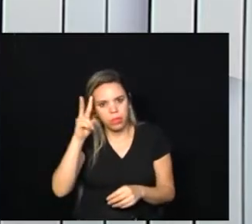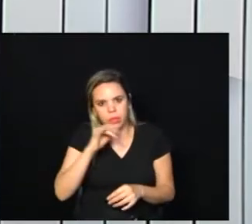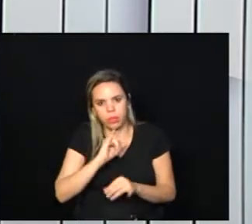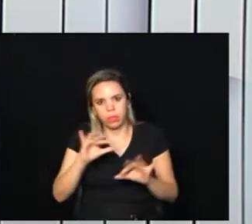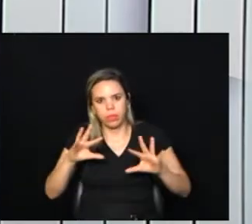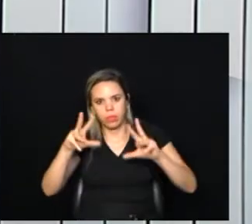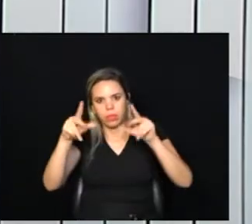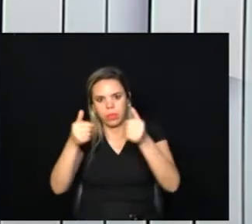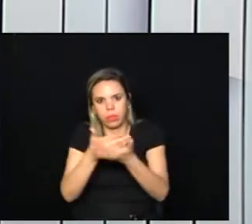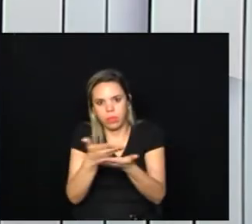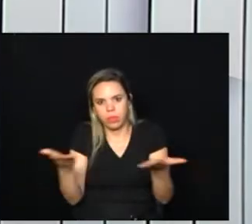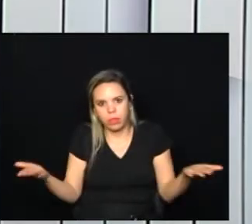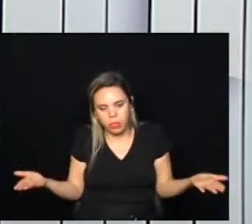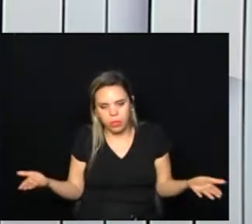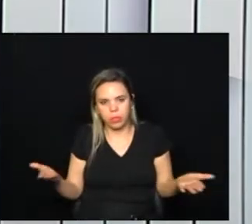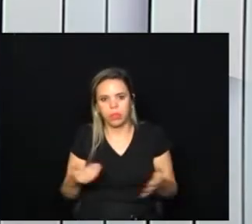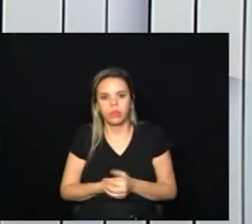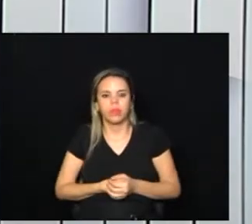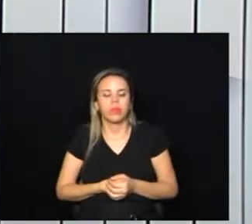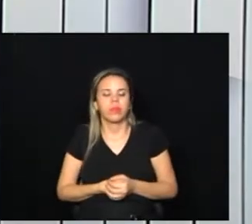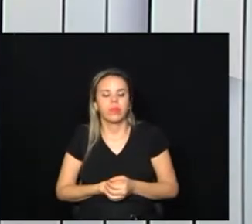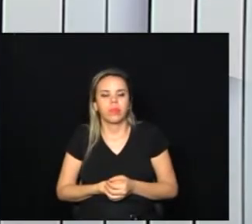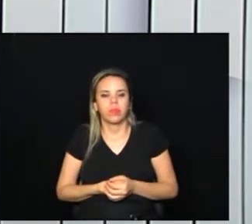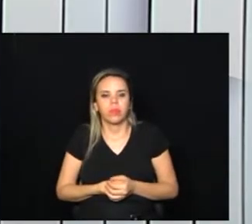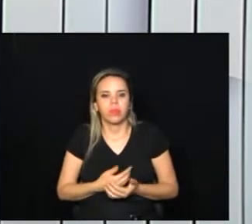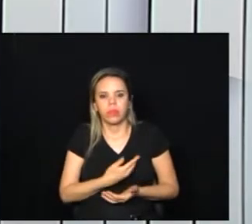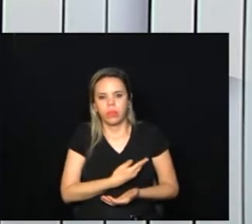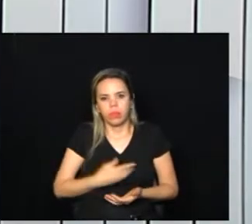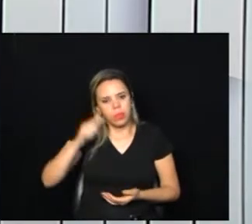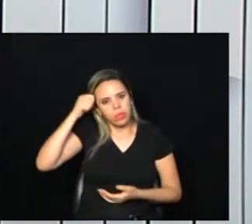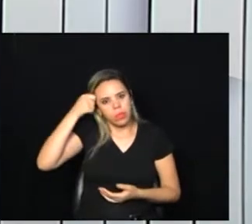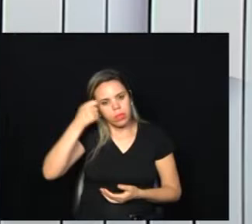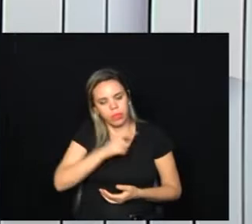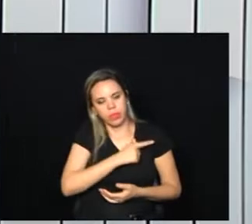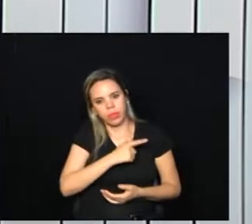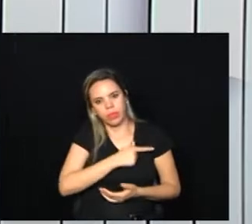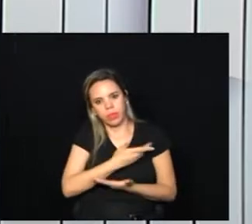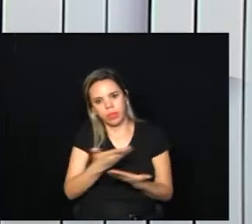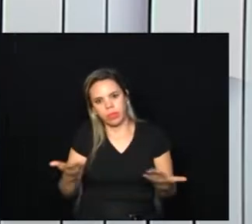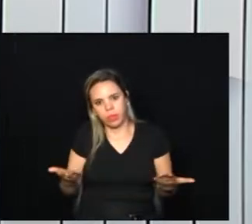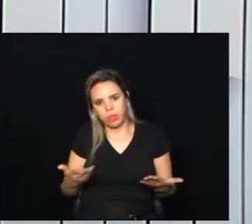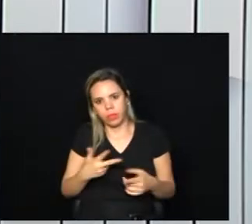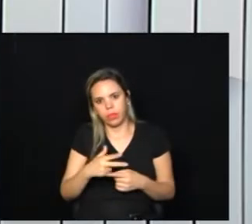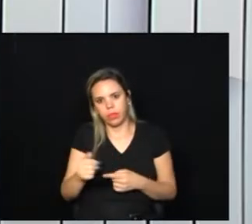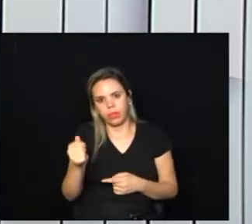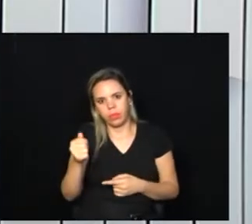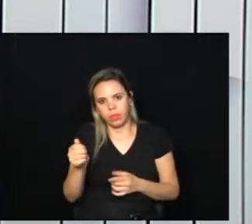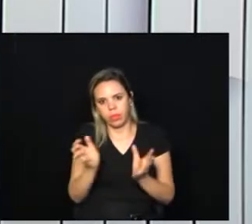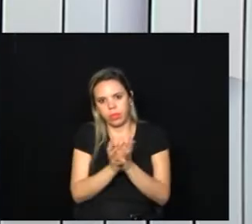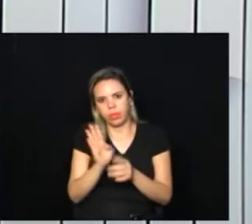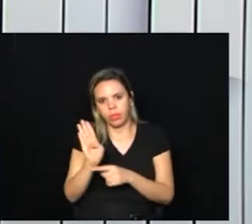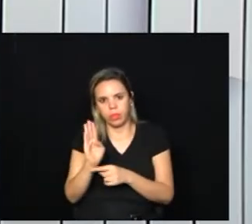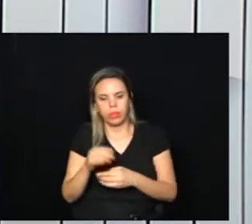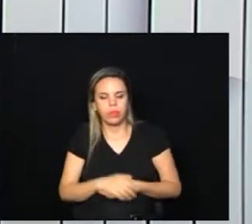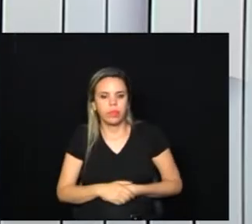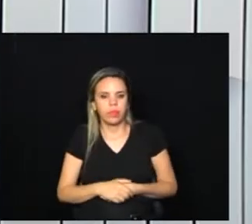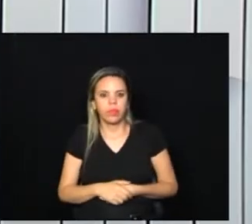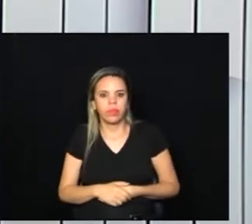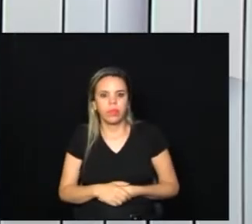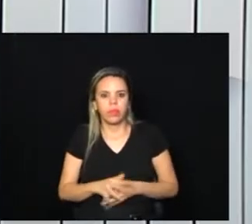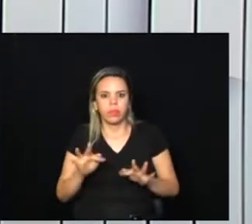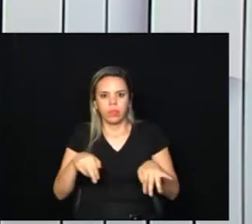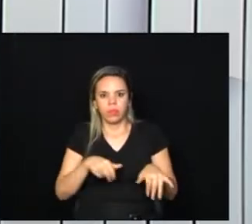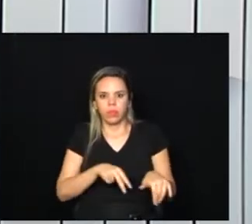gente conta toda essa história entre a Macaca e o Bugre, partida válida pela Série B. Bom, fim